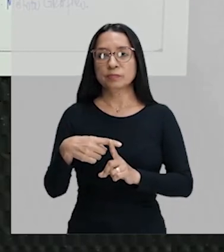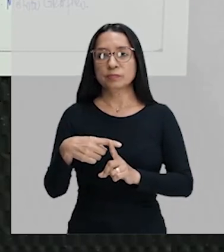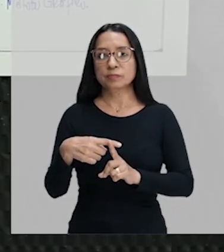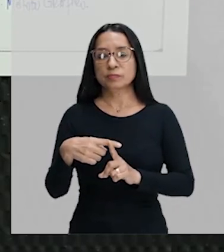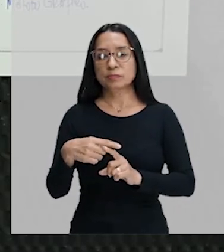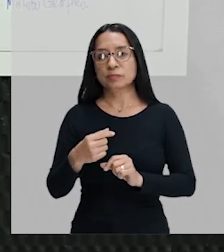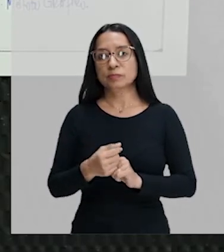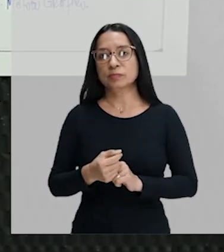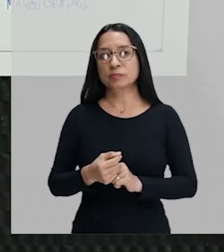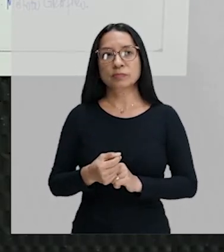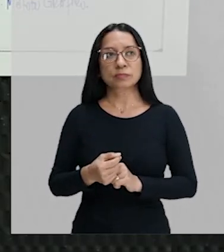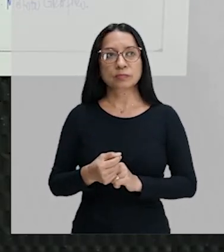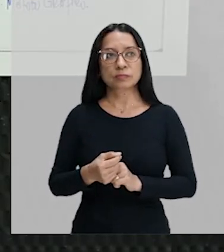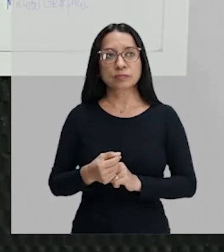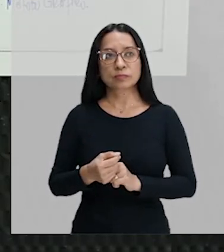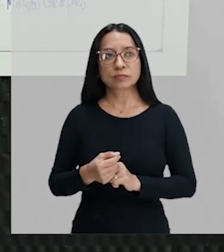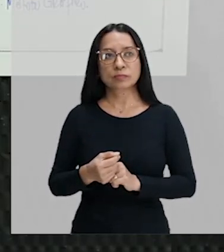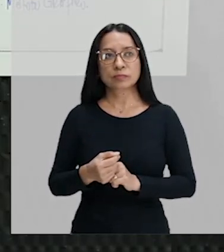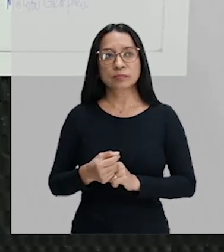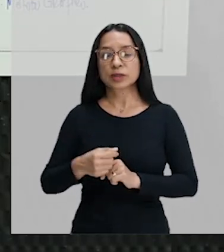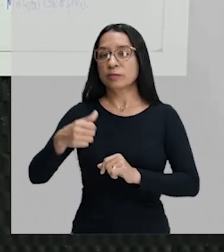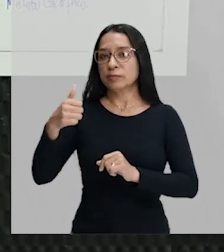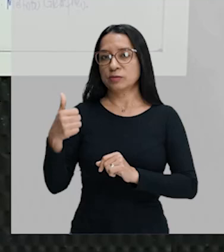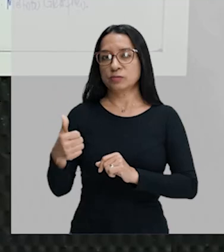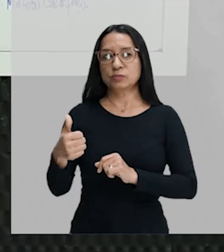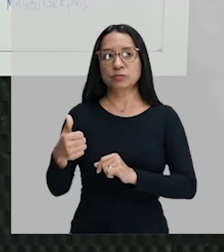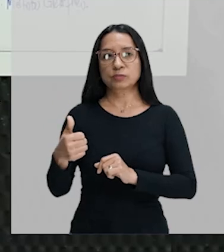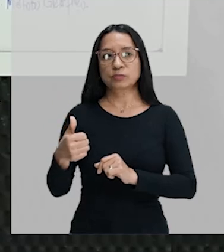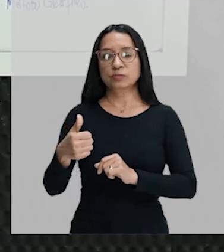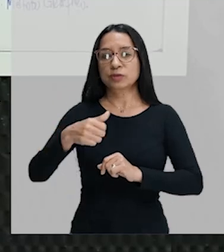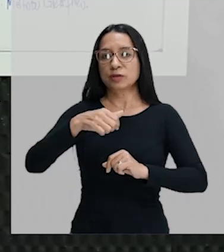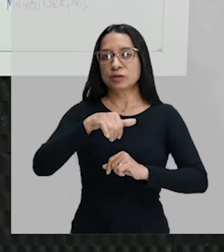Né? Nós já sabíamos, né, que x é igual a 2.